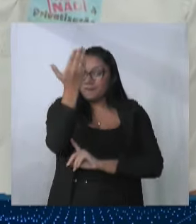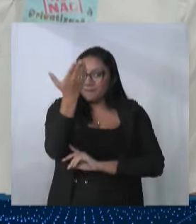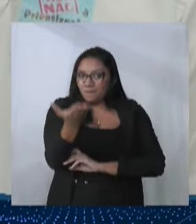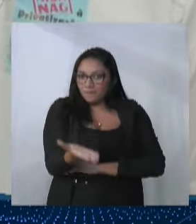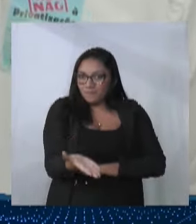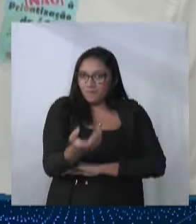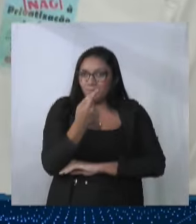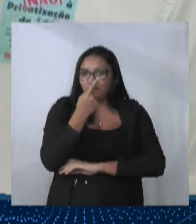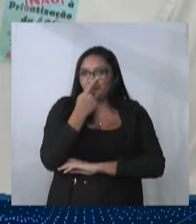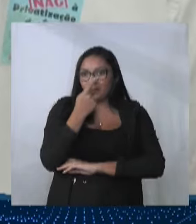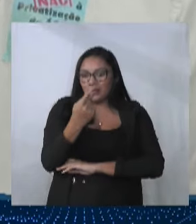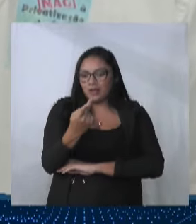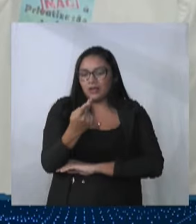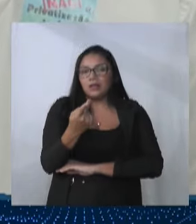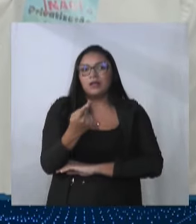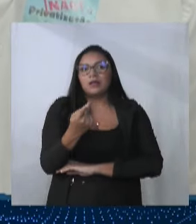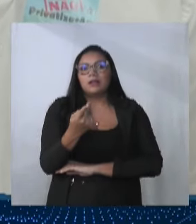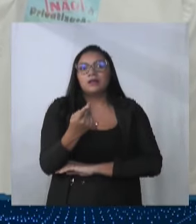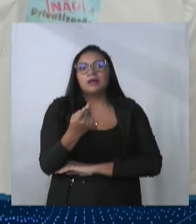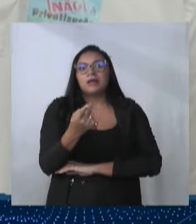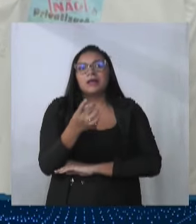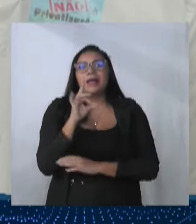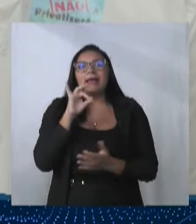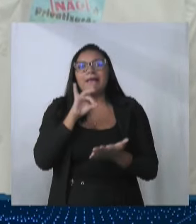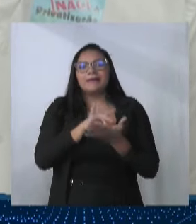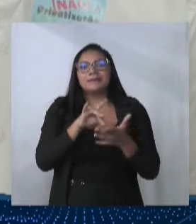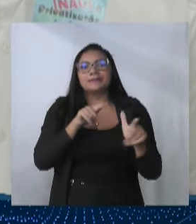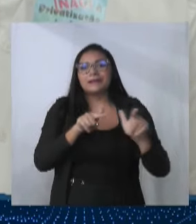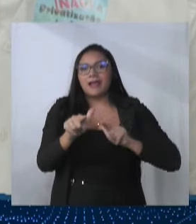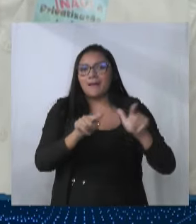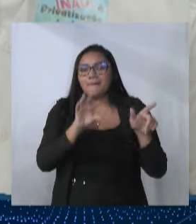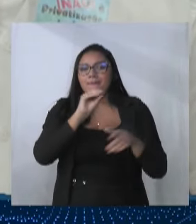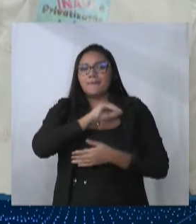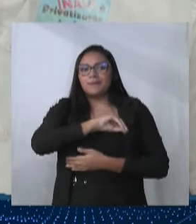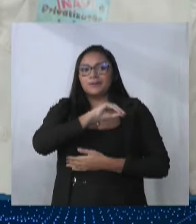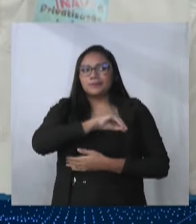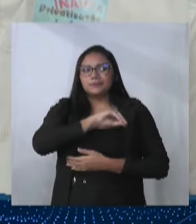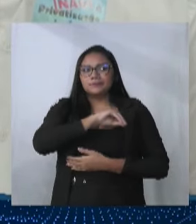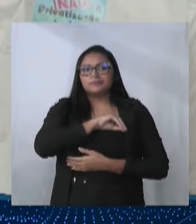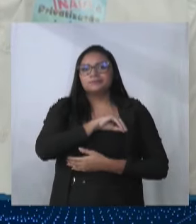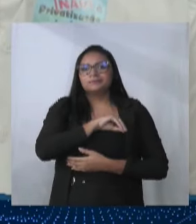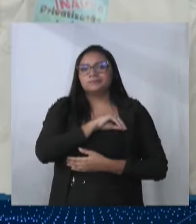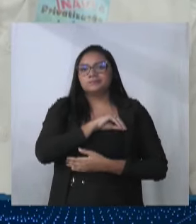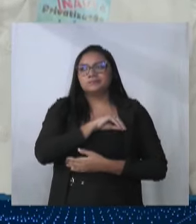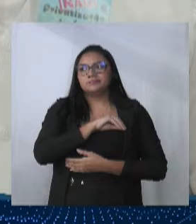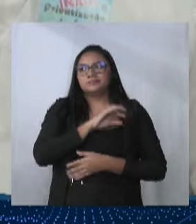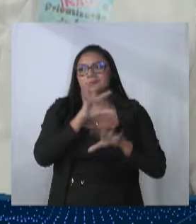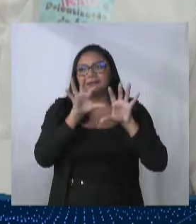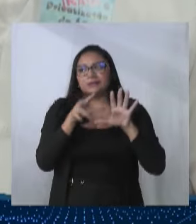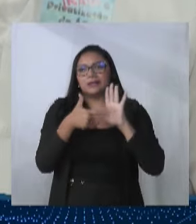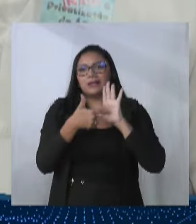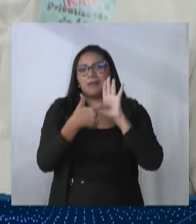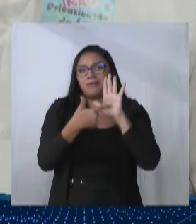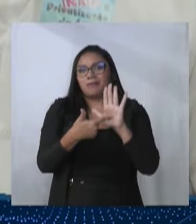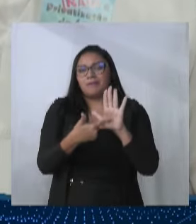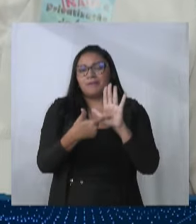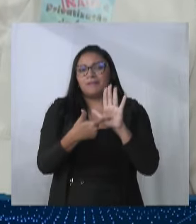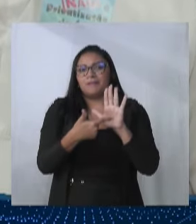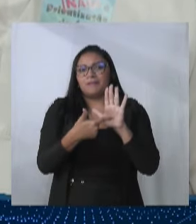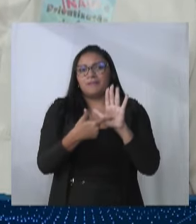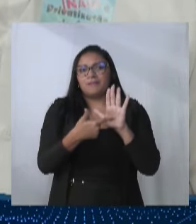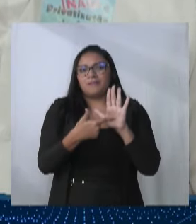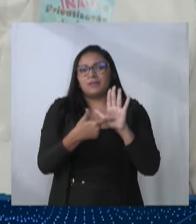que a efetividade do emprego e renda é esse modelo que você apresentou aqui, não é.